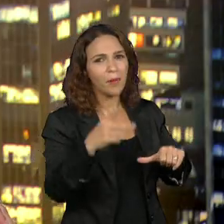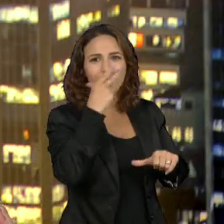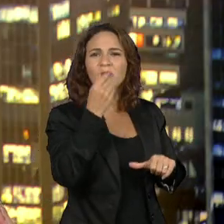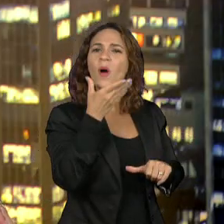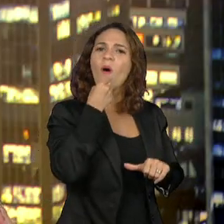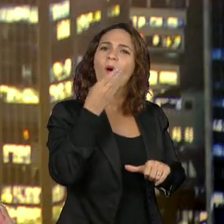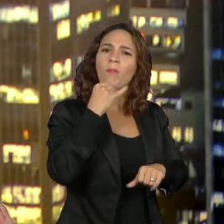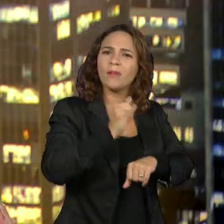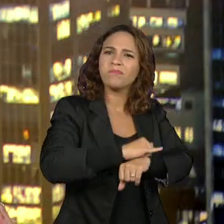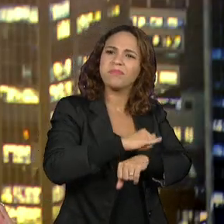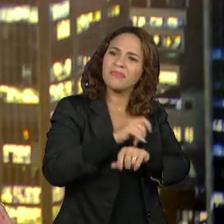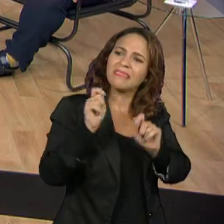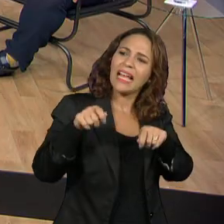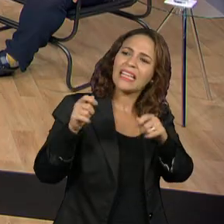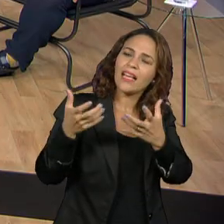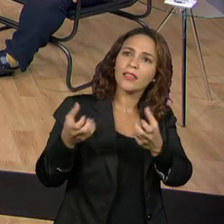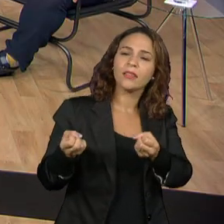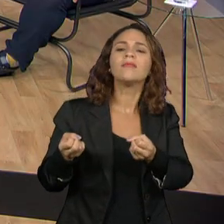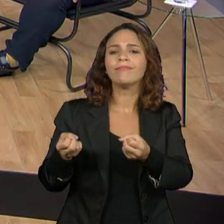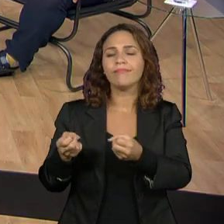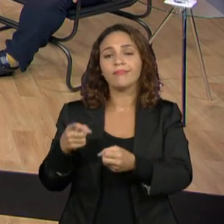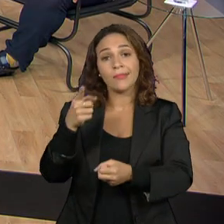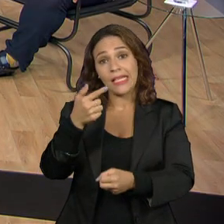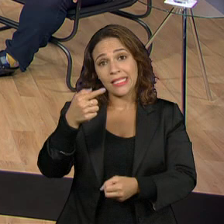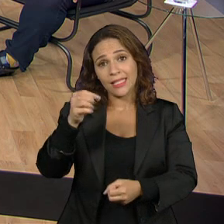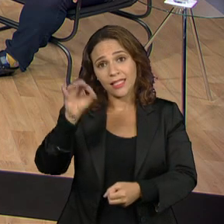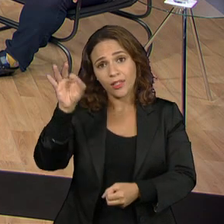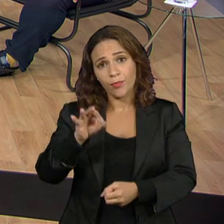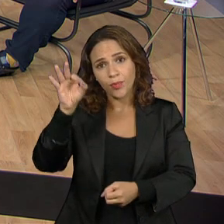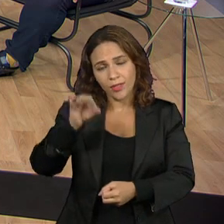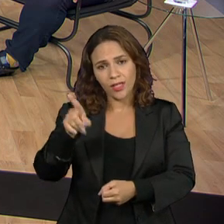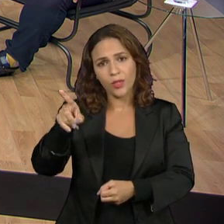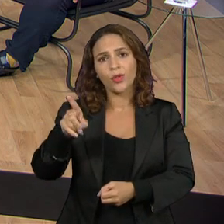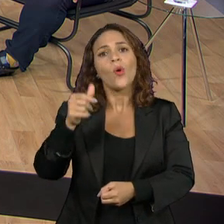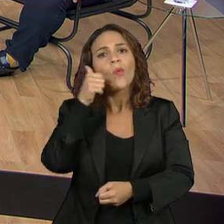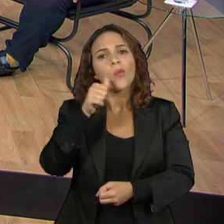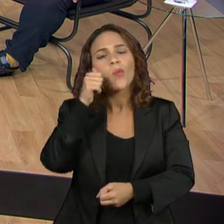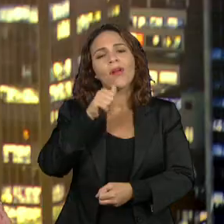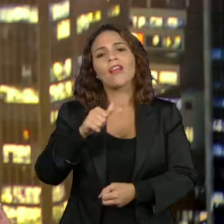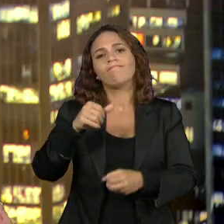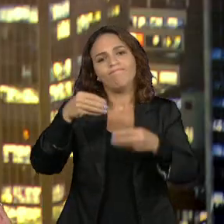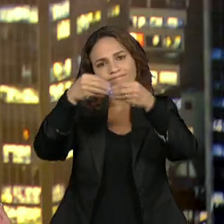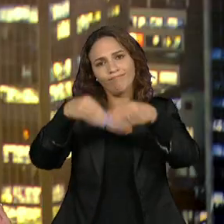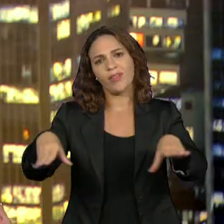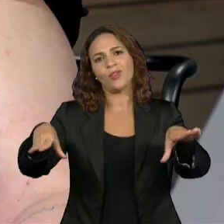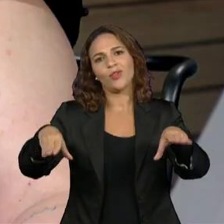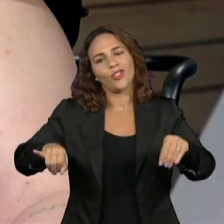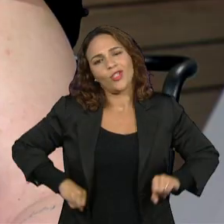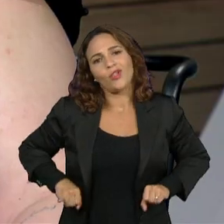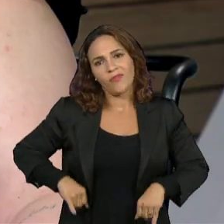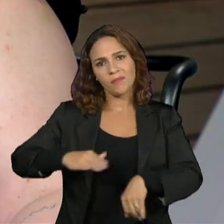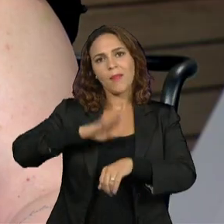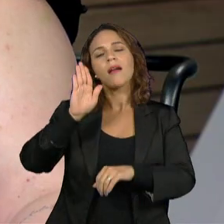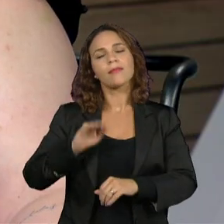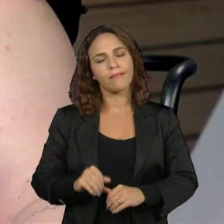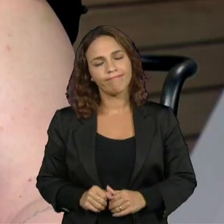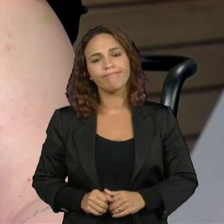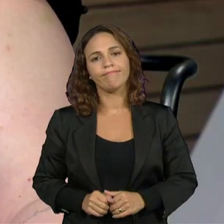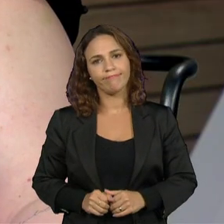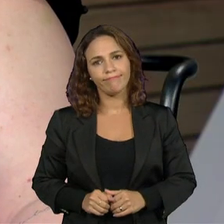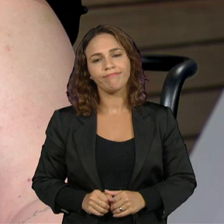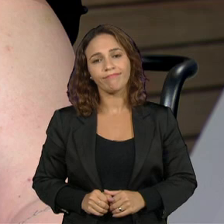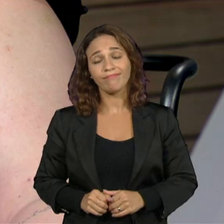mais tolerado? 70% mais a mulher sofre. A mulher sofre A mulher sofre 70% mais? Normalmente, sim. É